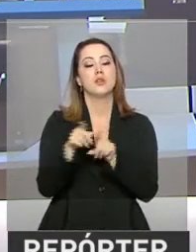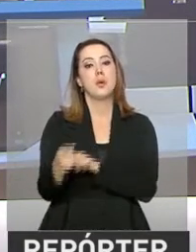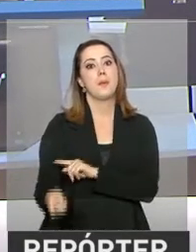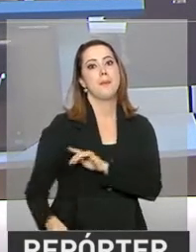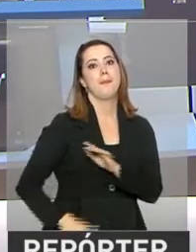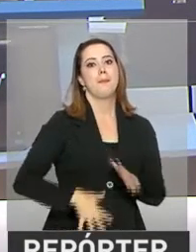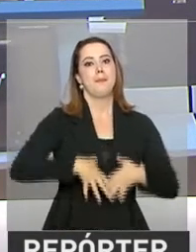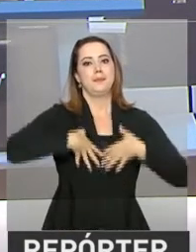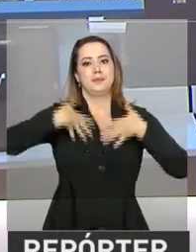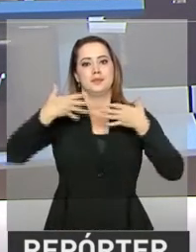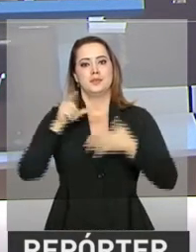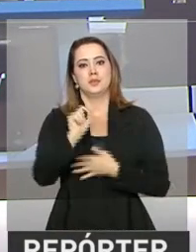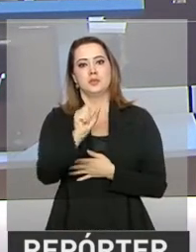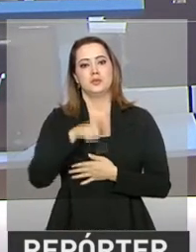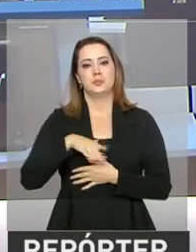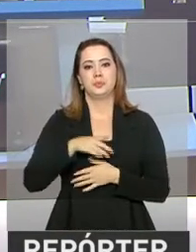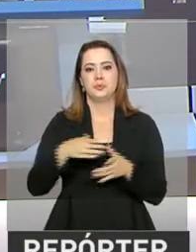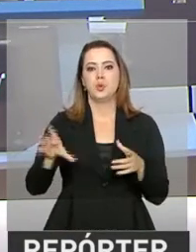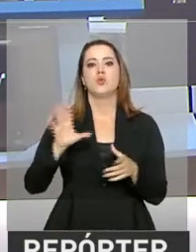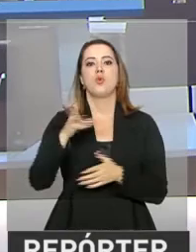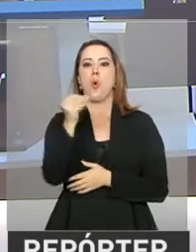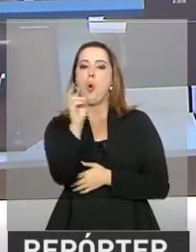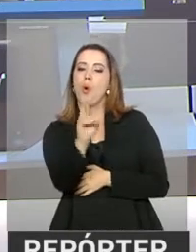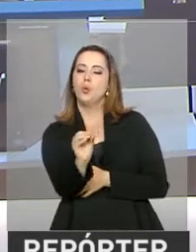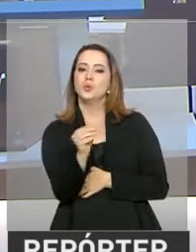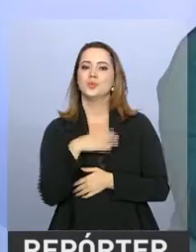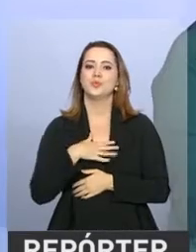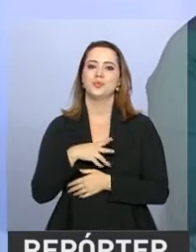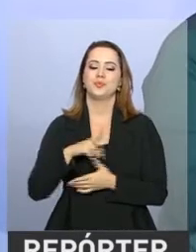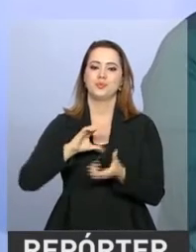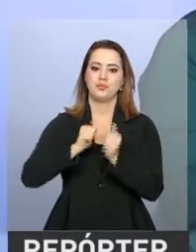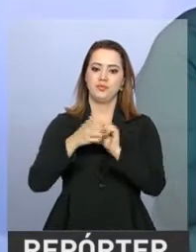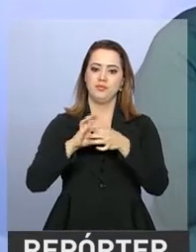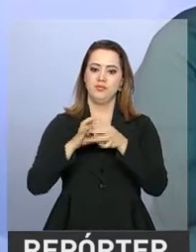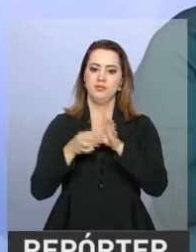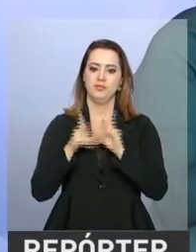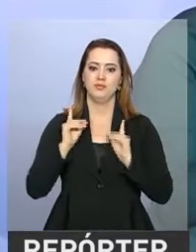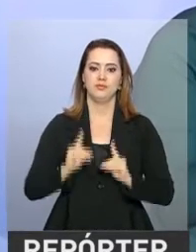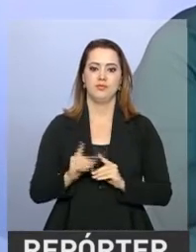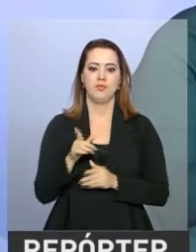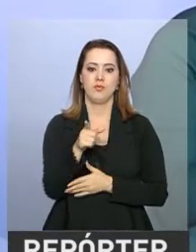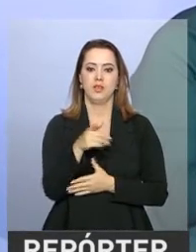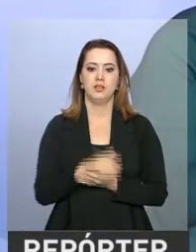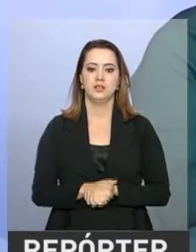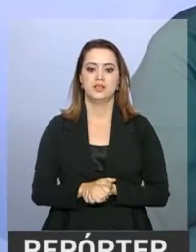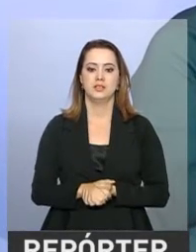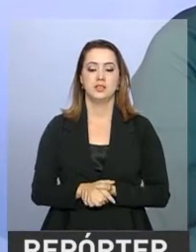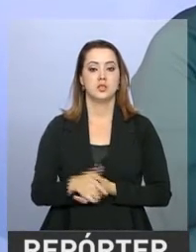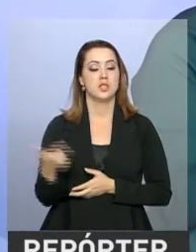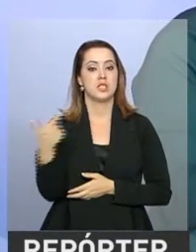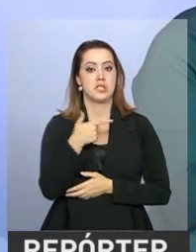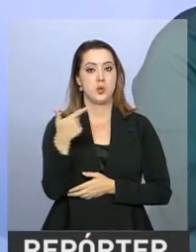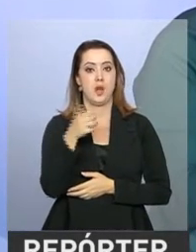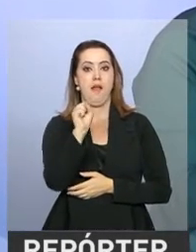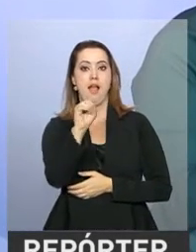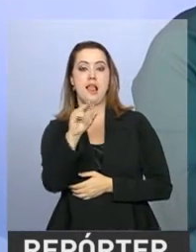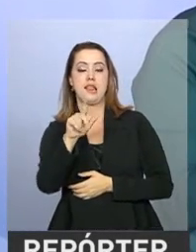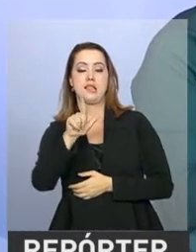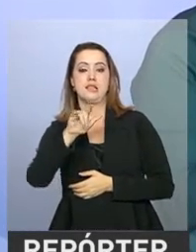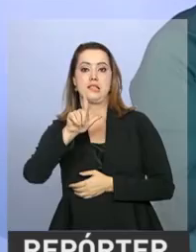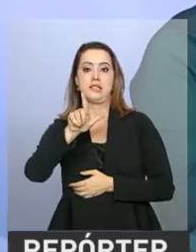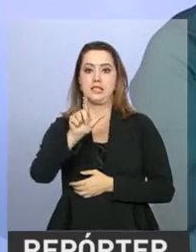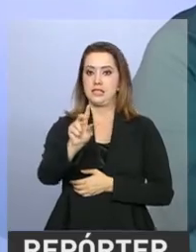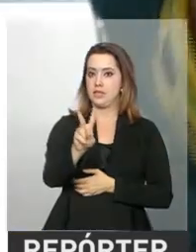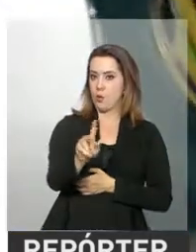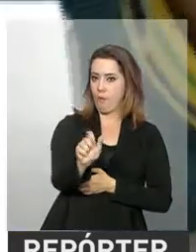primeira participação termina já com o ouro paralímpico. A segunda-feira foi dos Silvas. Evani da